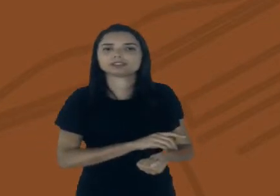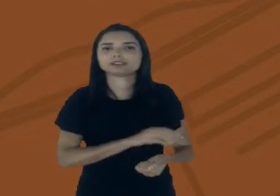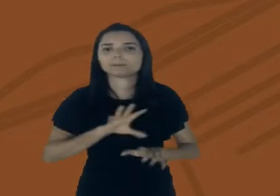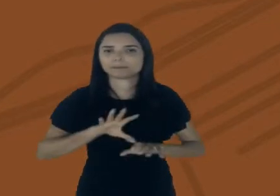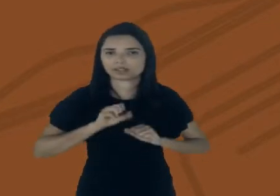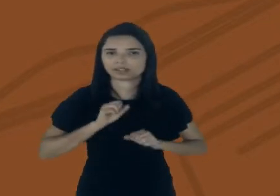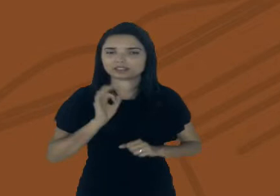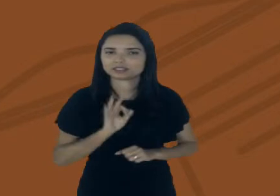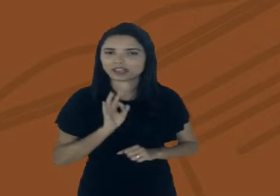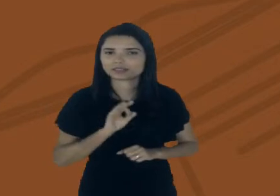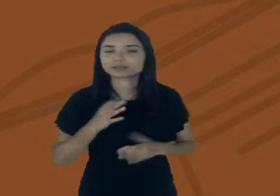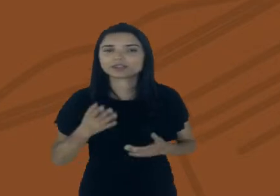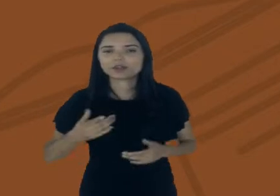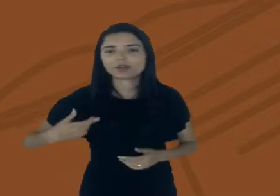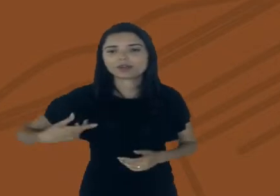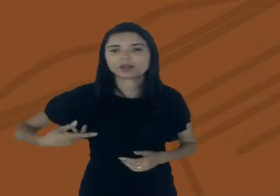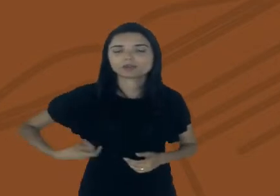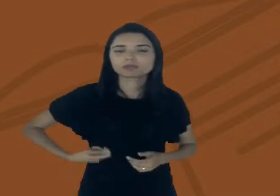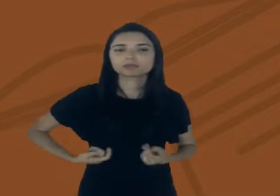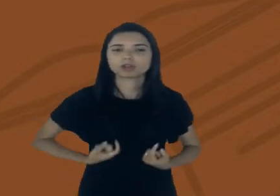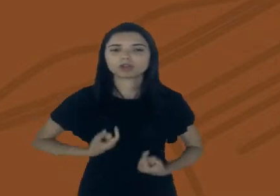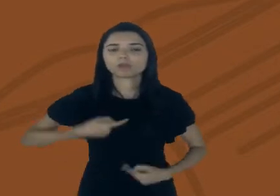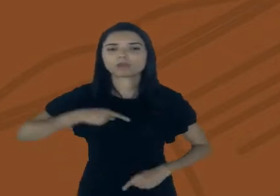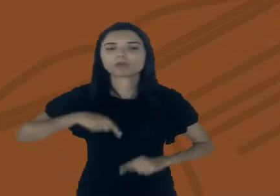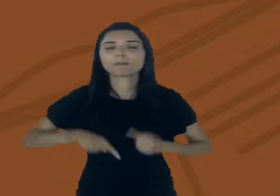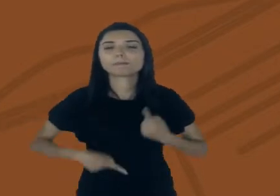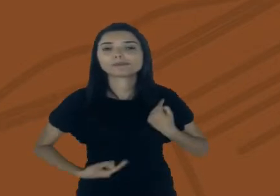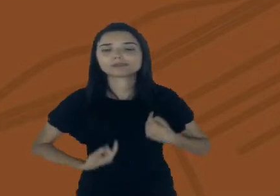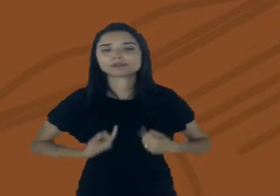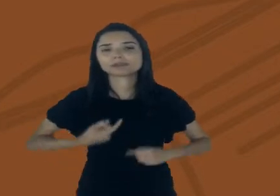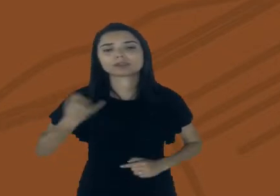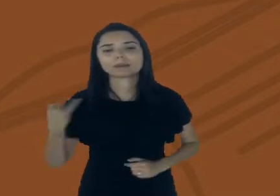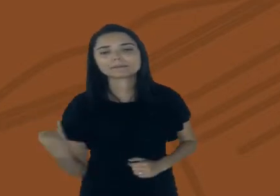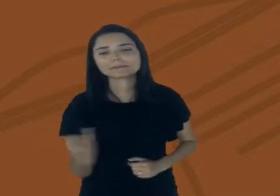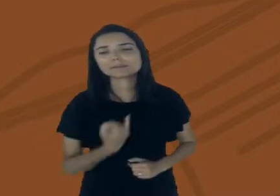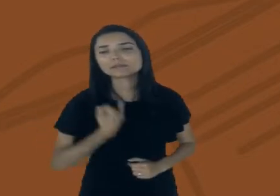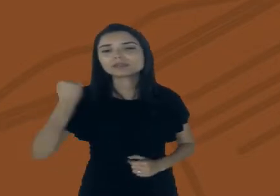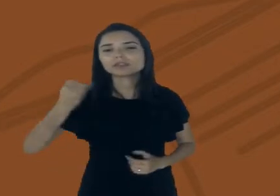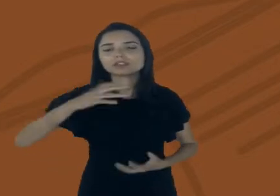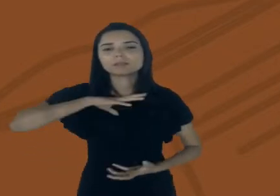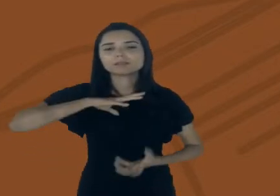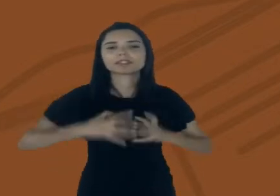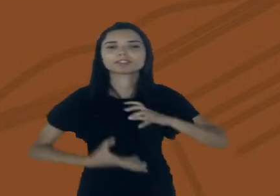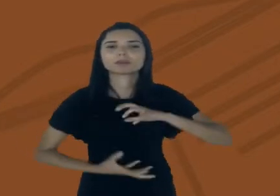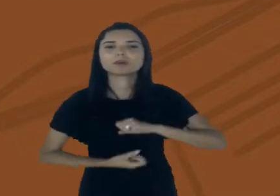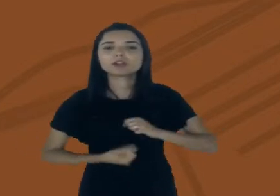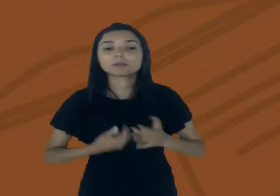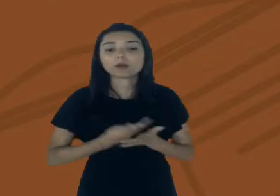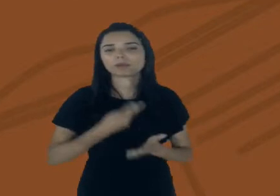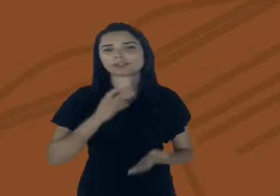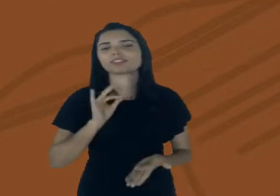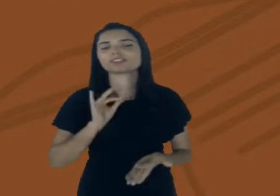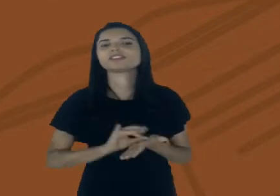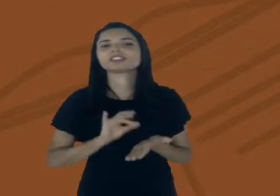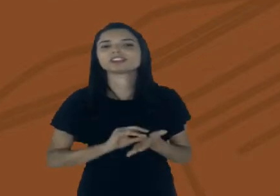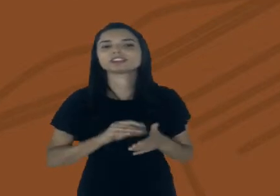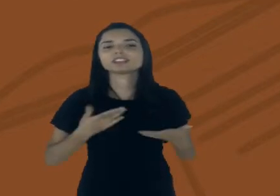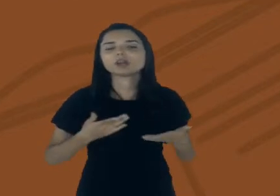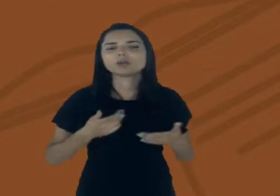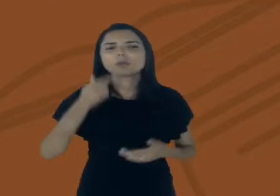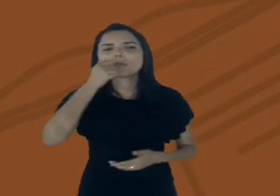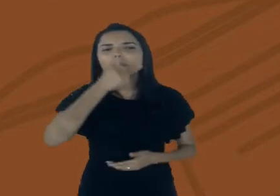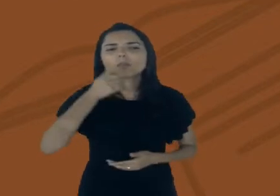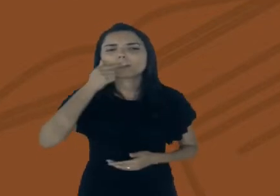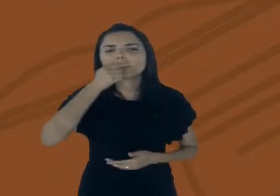um hormônio muito importante para essa questão de que aconteça o metabolismo da glicose. A glicose é o que, professor?